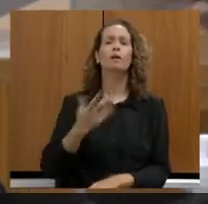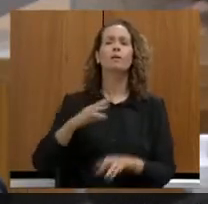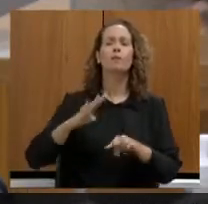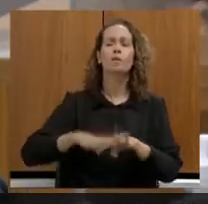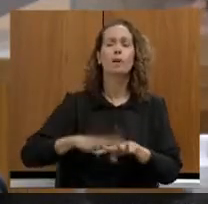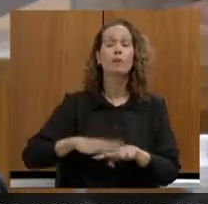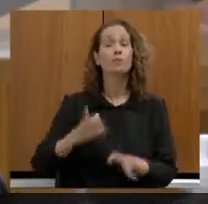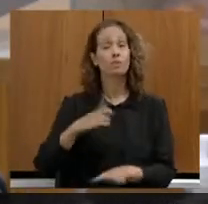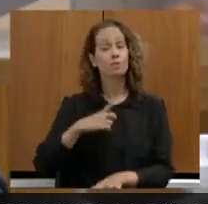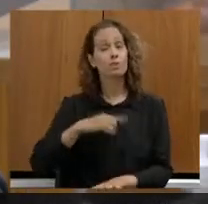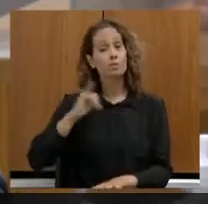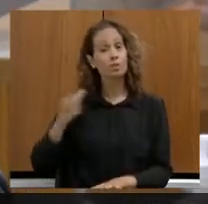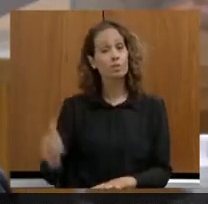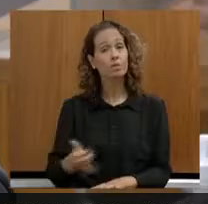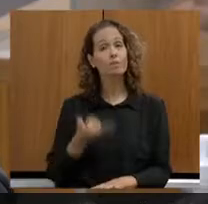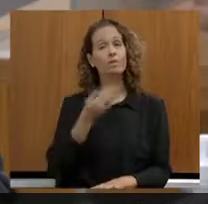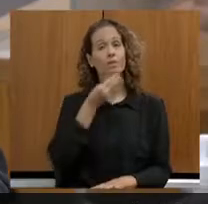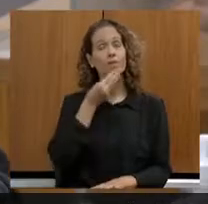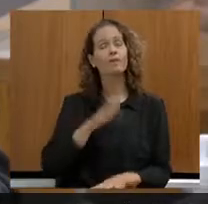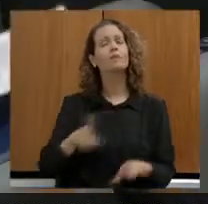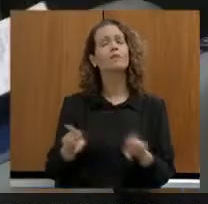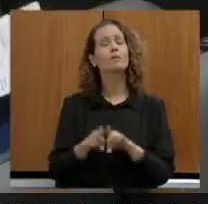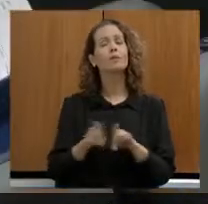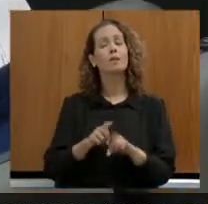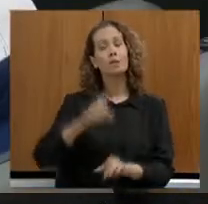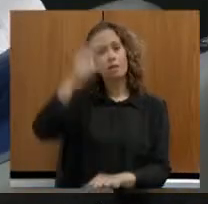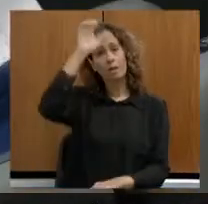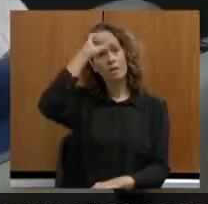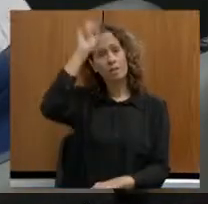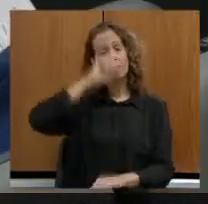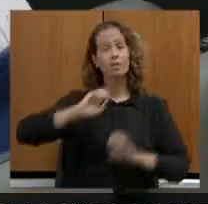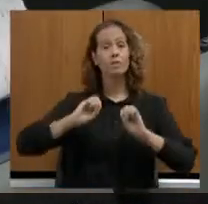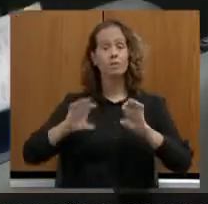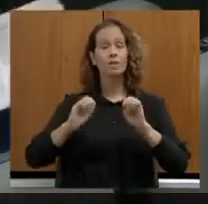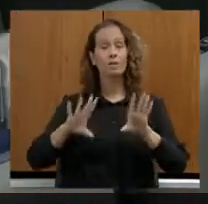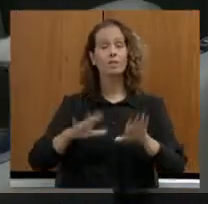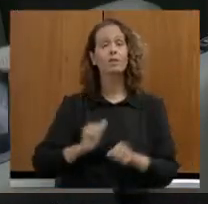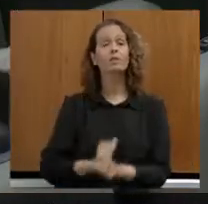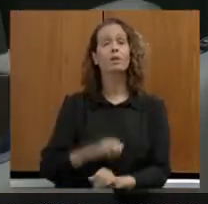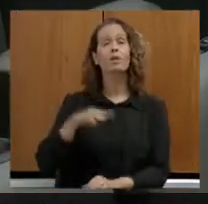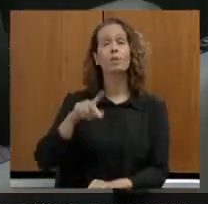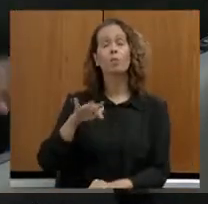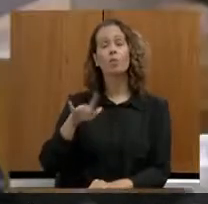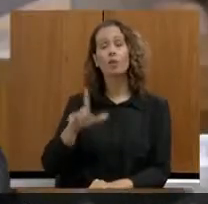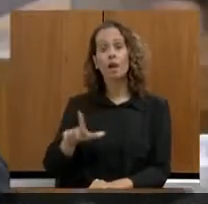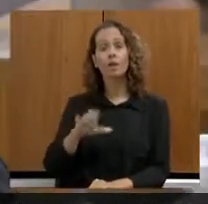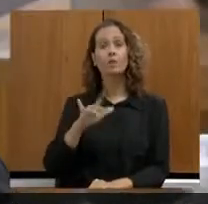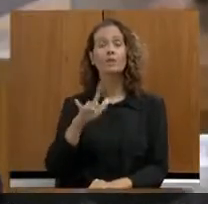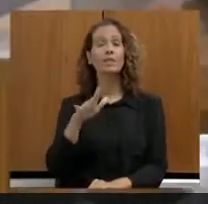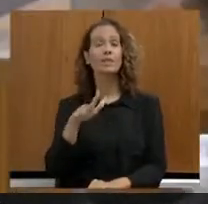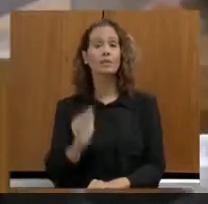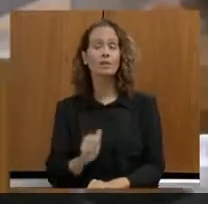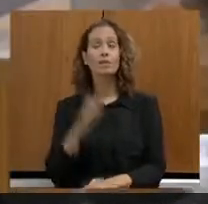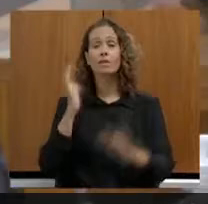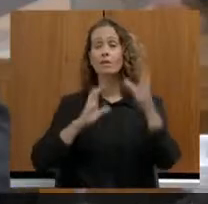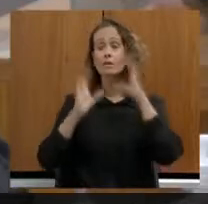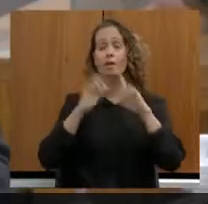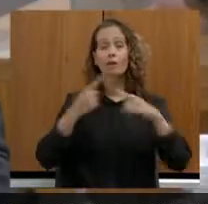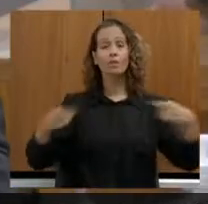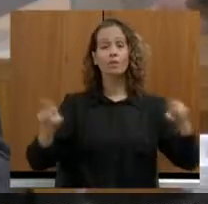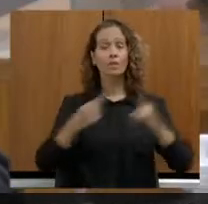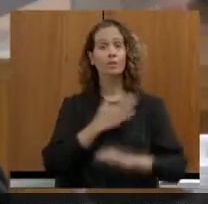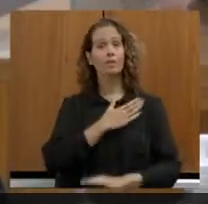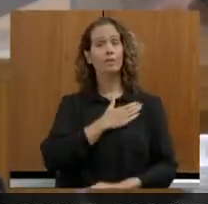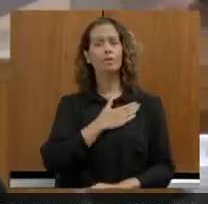oportunidade hei de aprender educação moral e cívica cantar o hino nacional uma série de coisas que